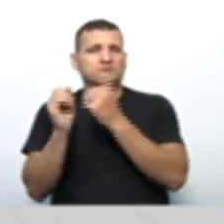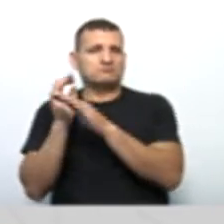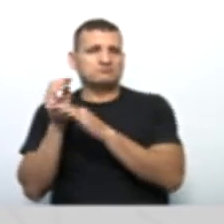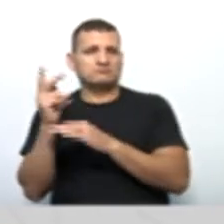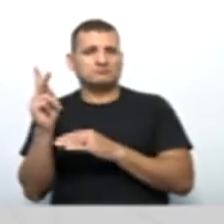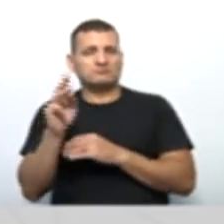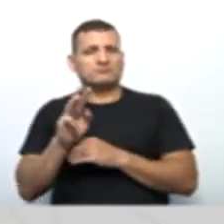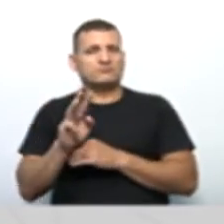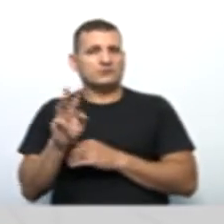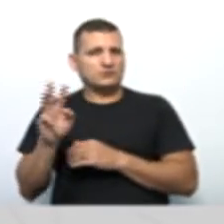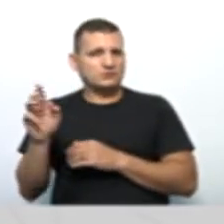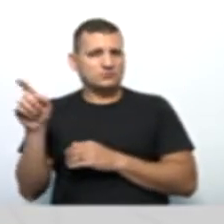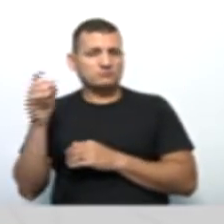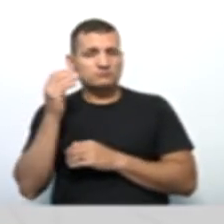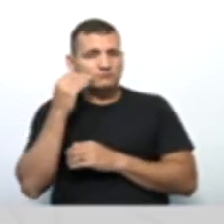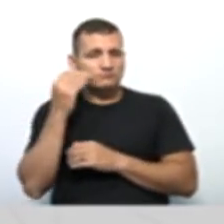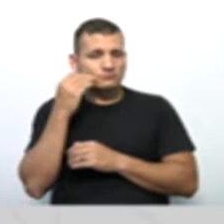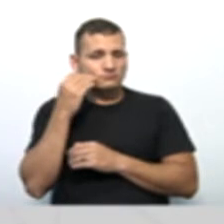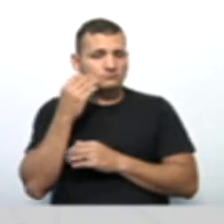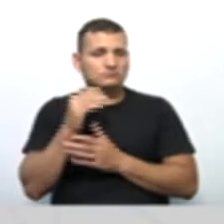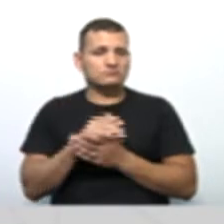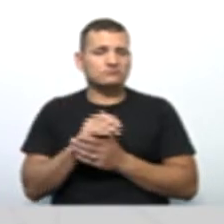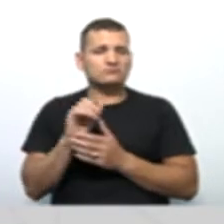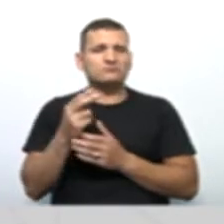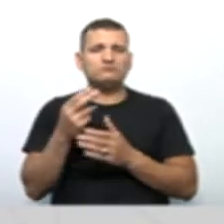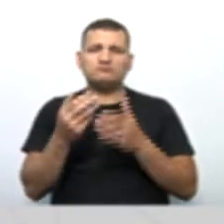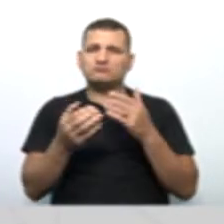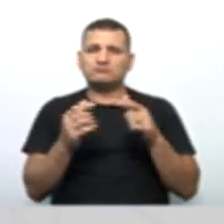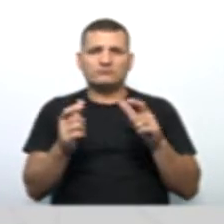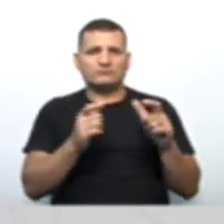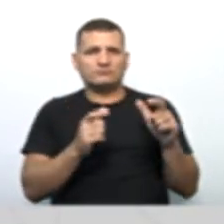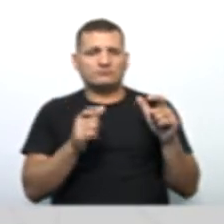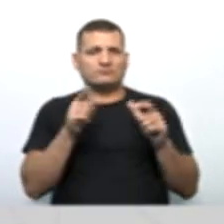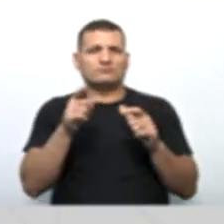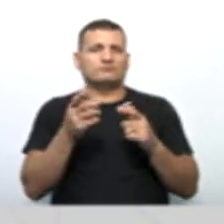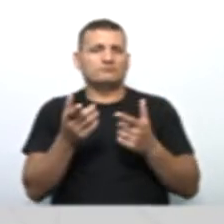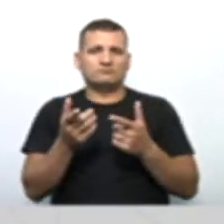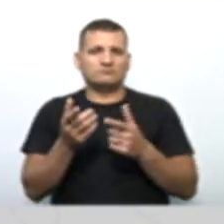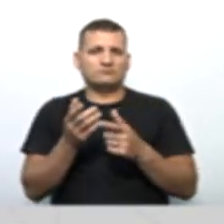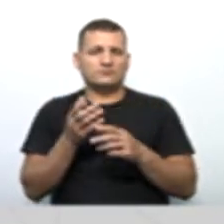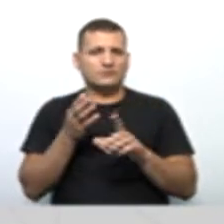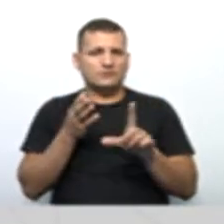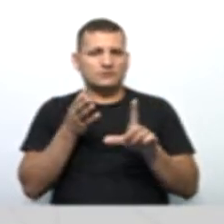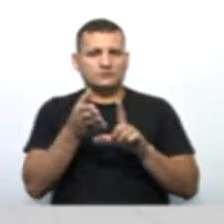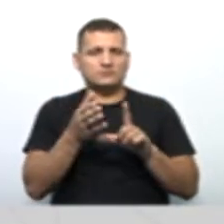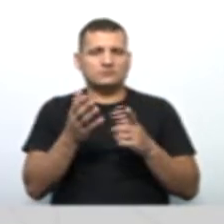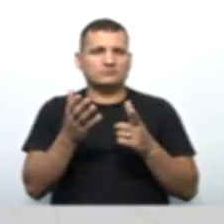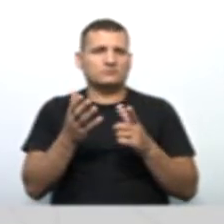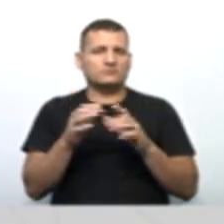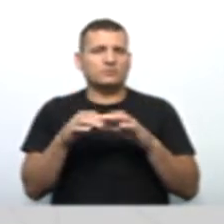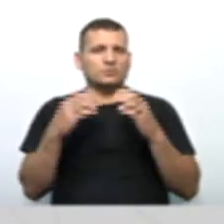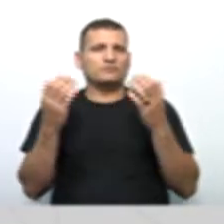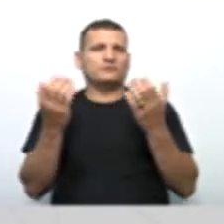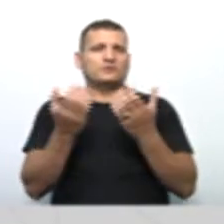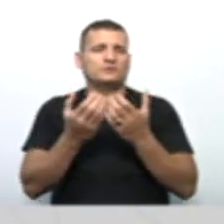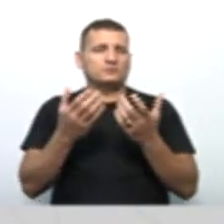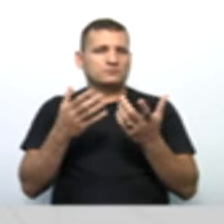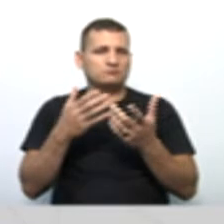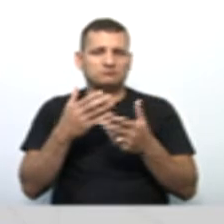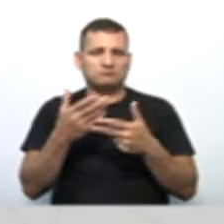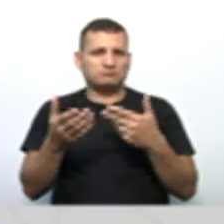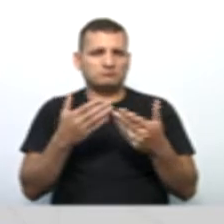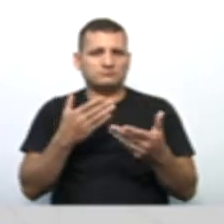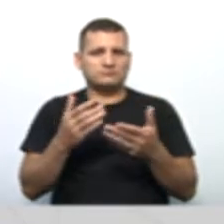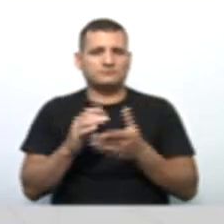verificar ou você pode acessar isso de qualquer lugar que você esteja fazendo uma uma conferência aparecida né